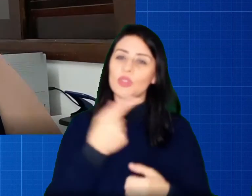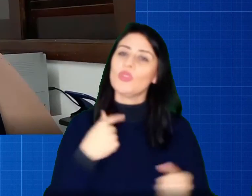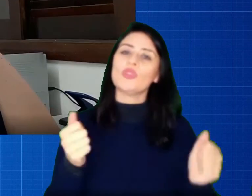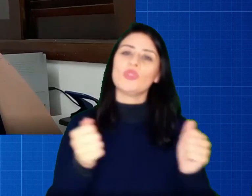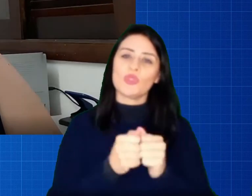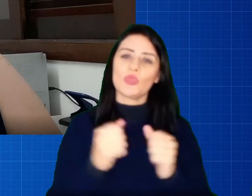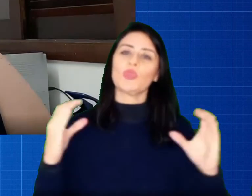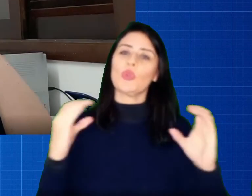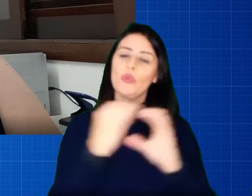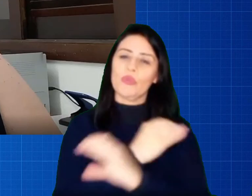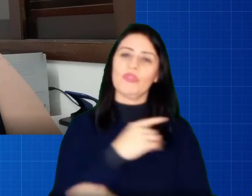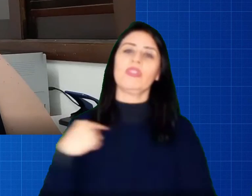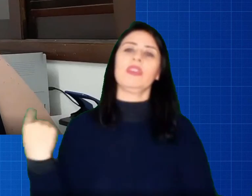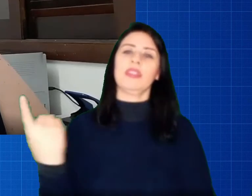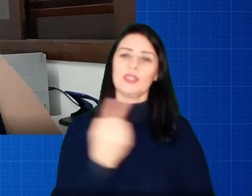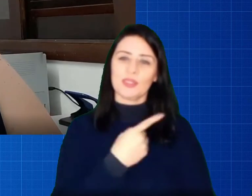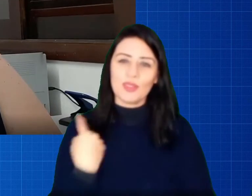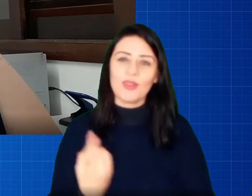estamos juntos nessa.